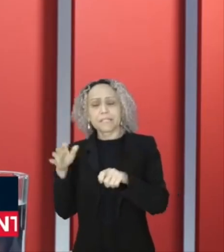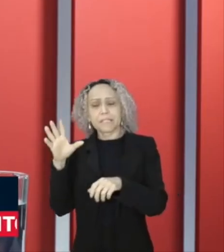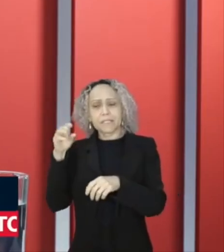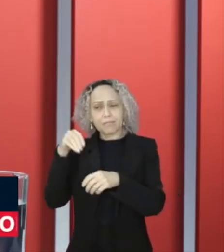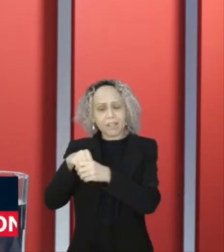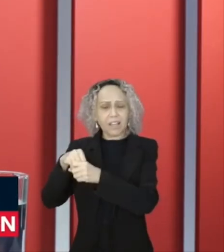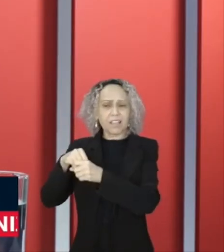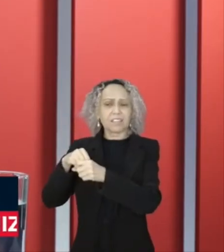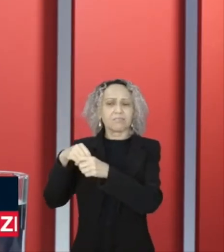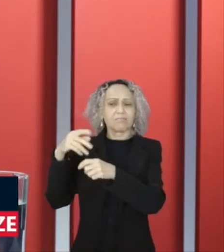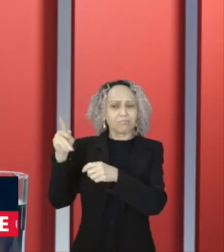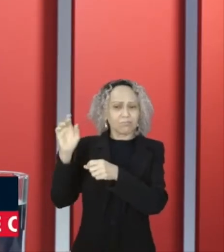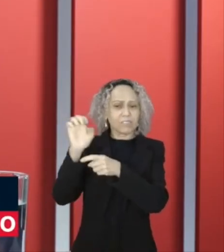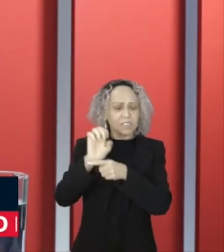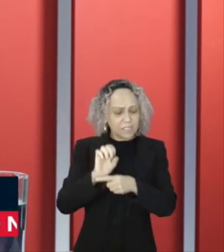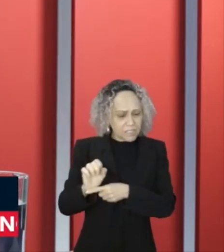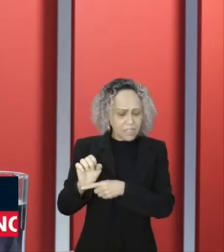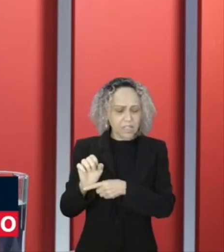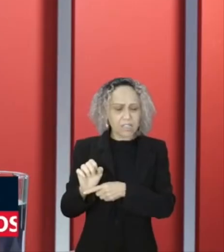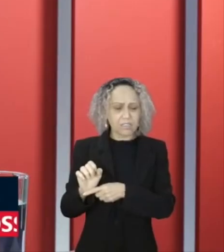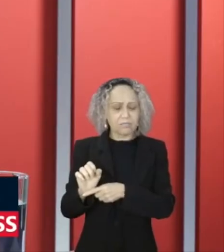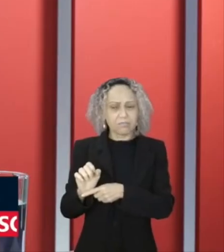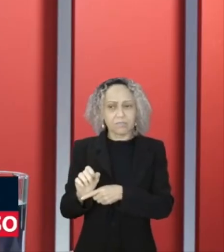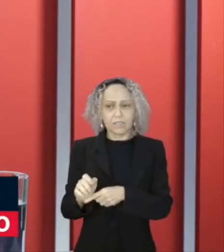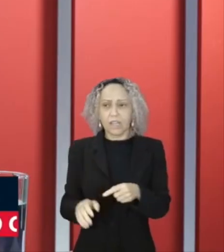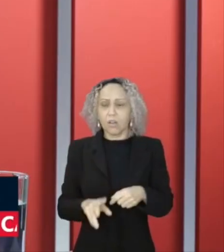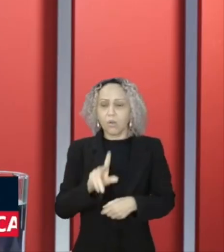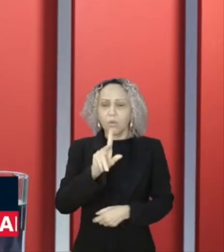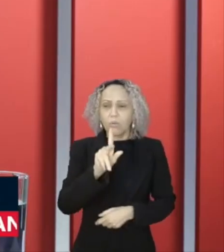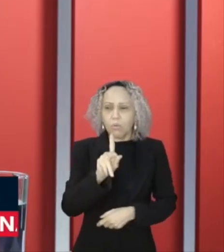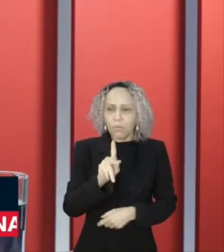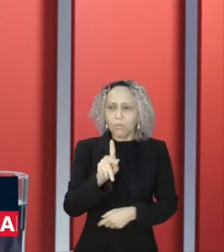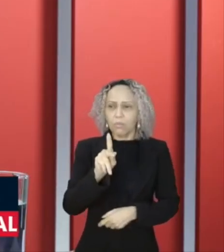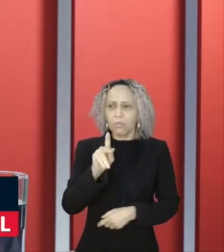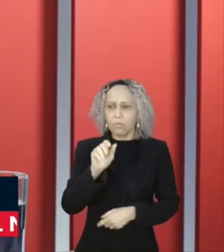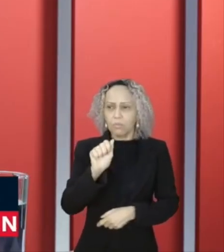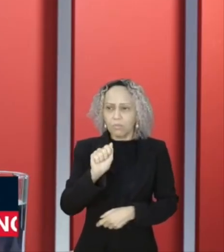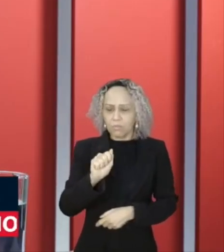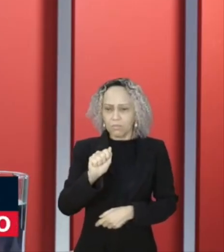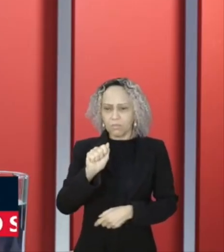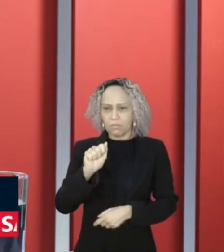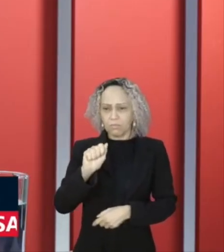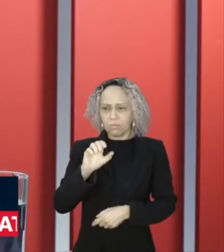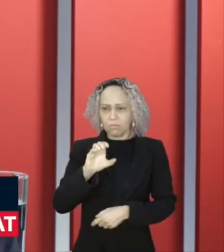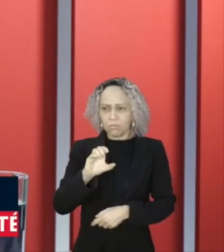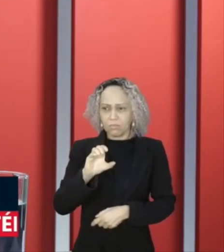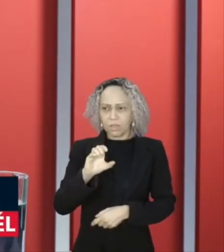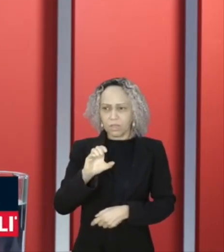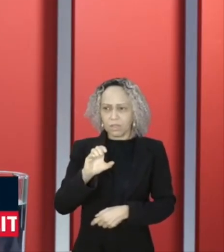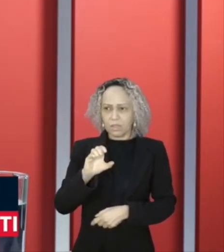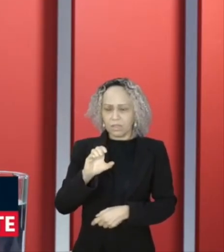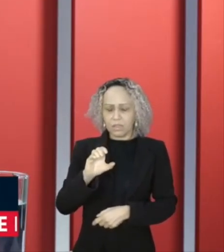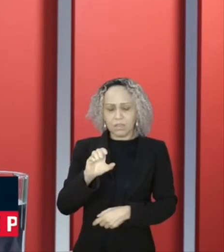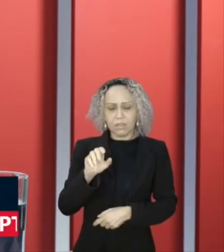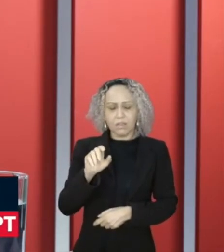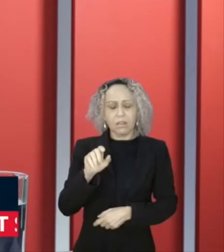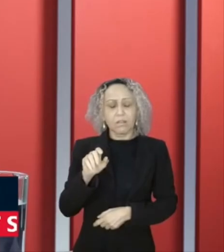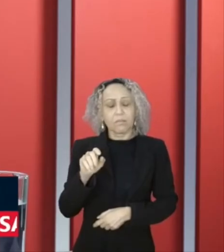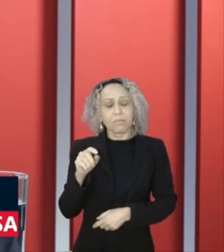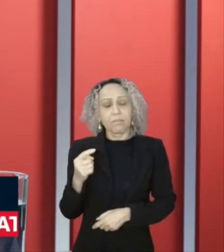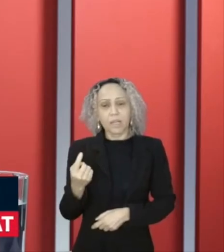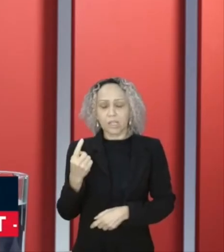PAC é uma das 6 prioridades gerais do PAC, do PPA, do Plano